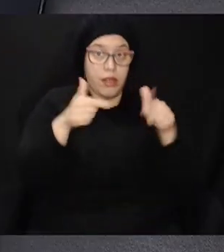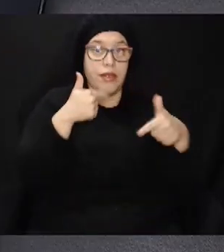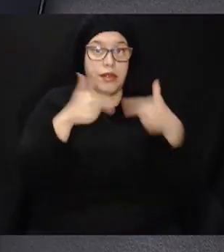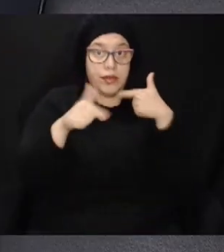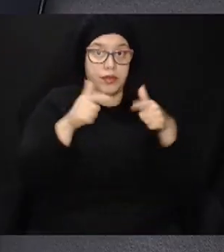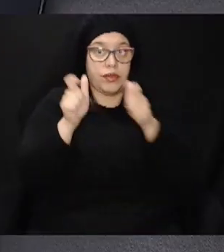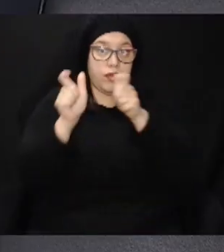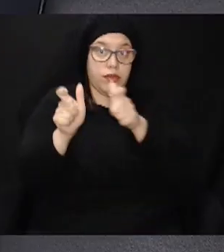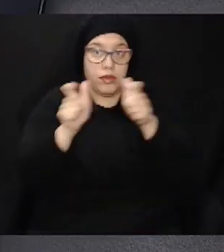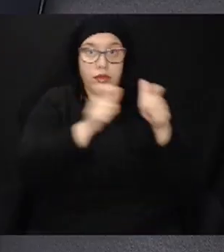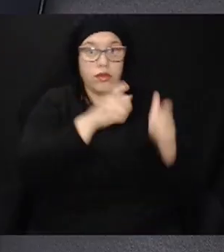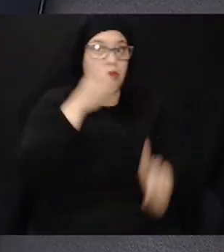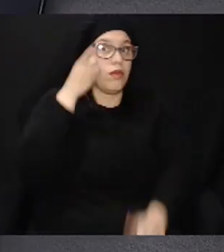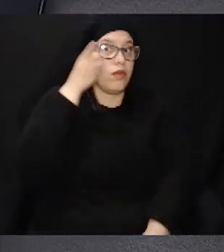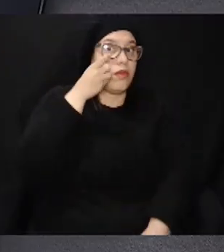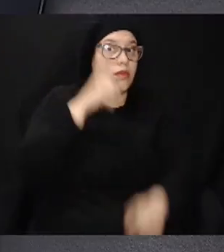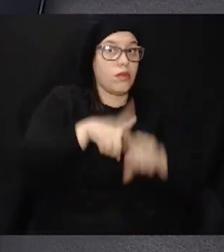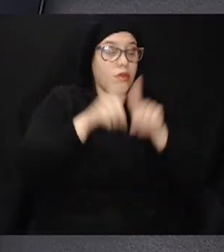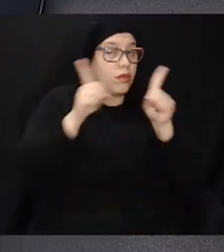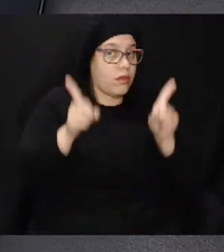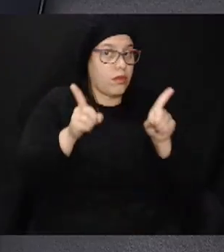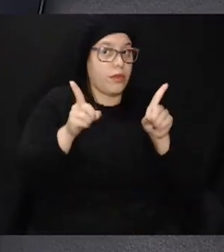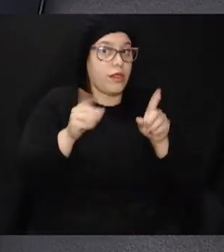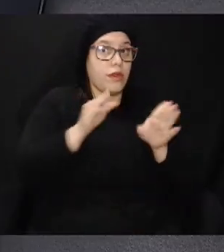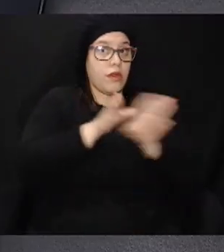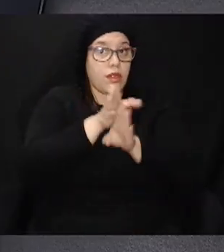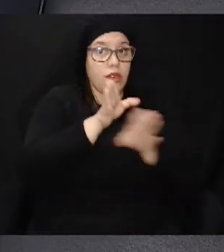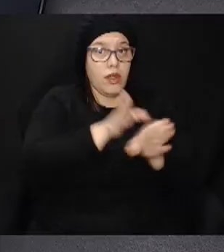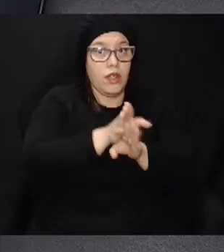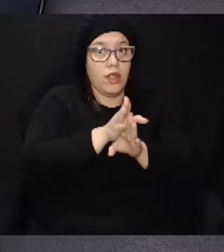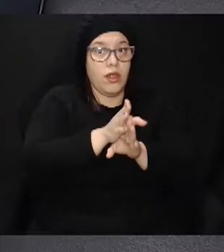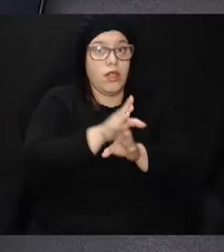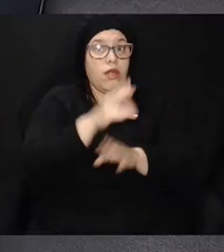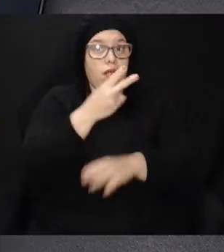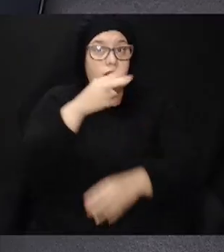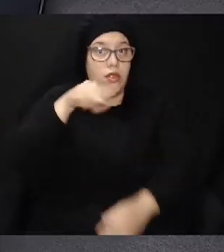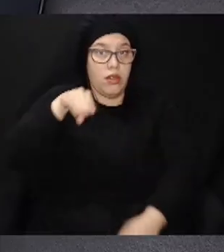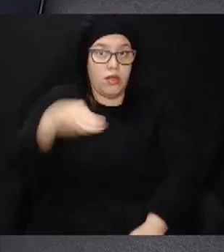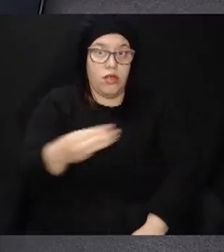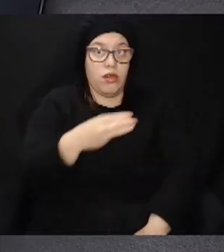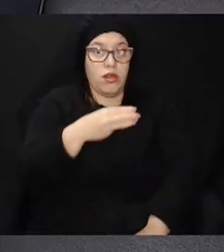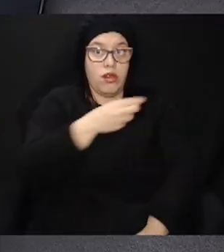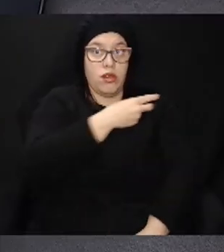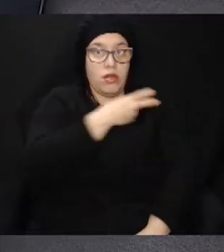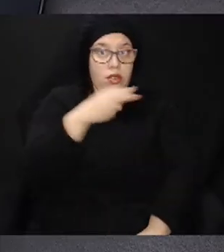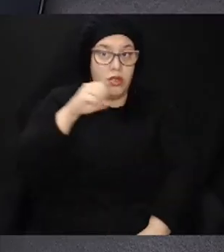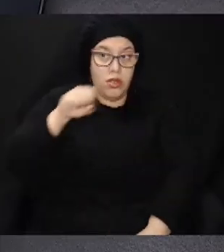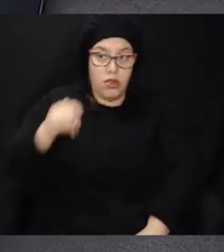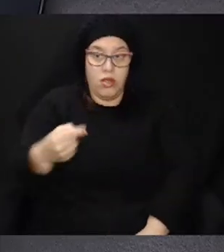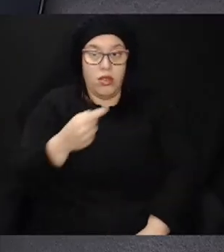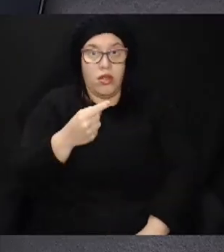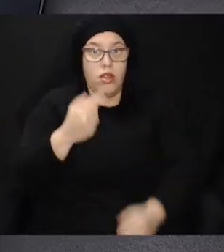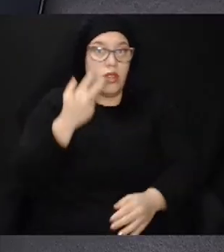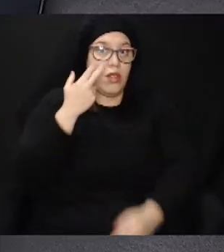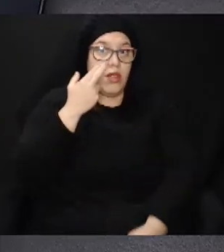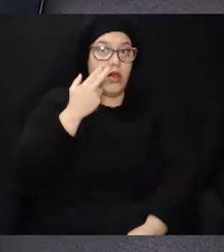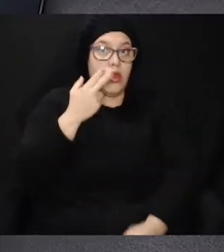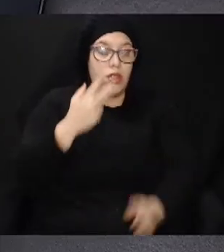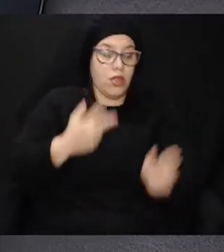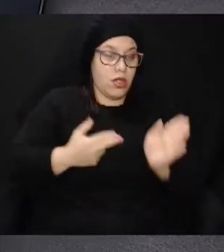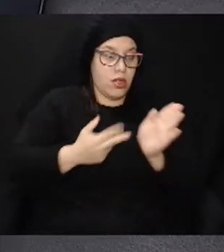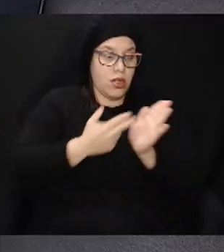desses deputados, mas nós estamos enviando agora R$ 2.200.000 para a cirurgia de varizes, ou